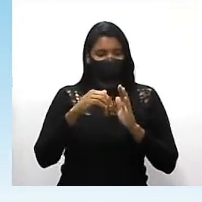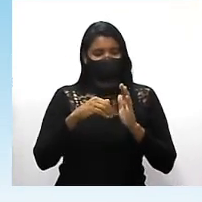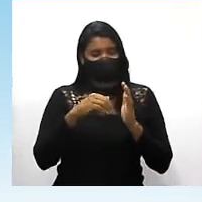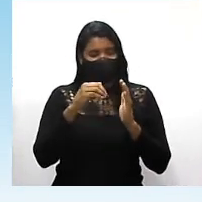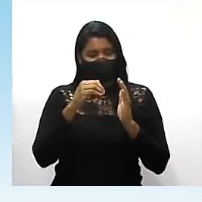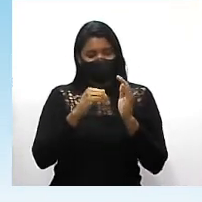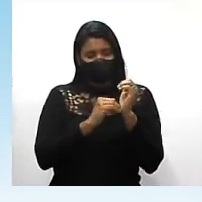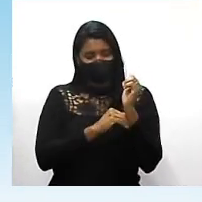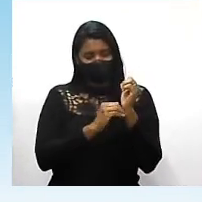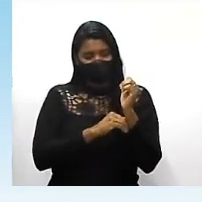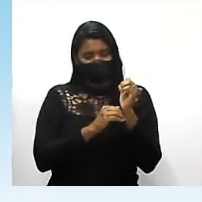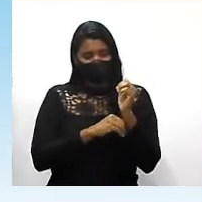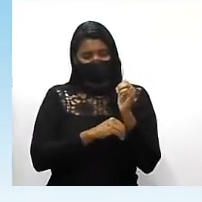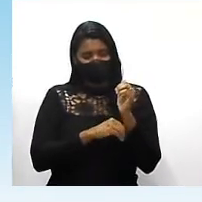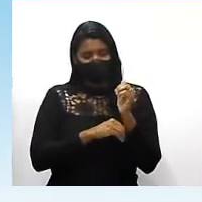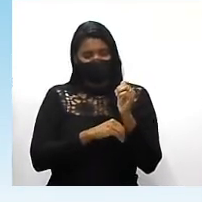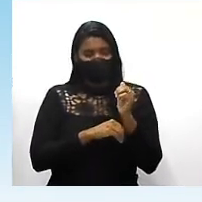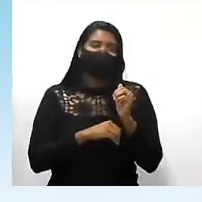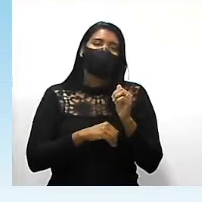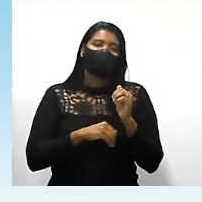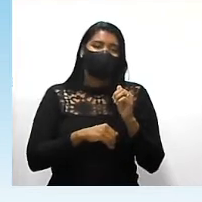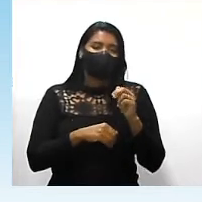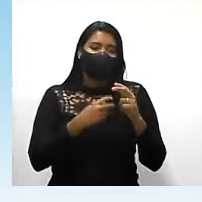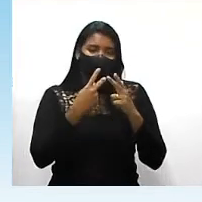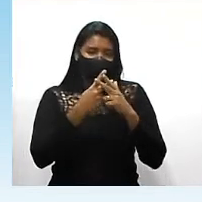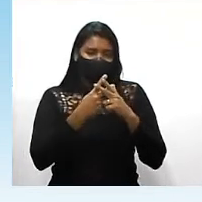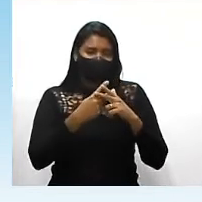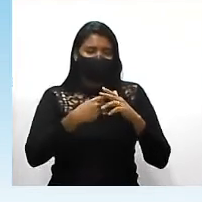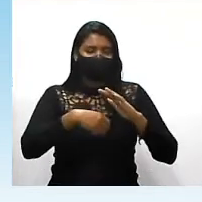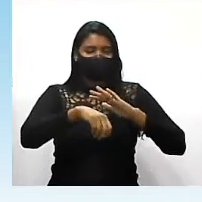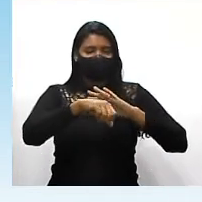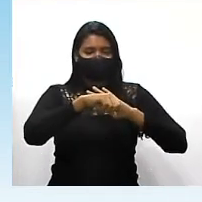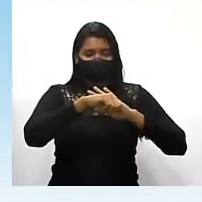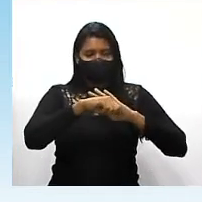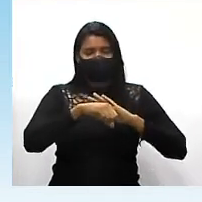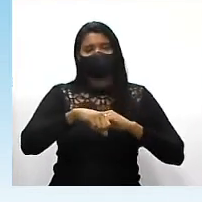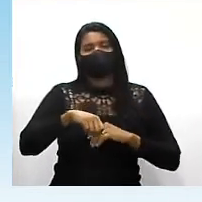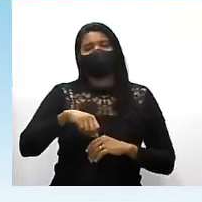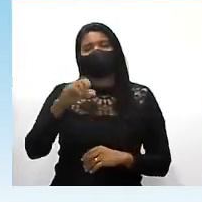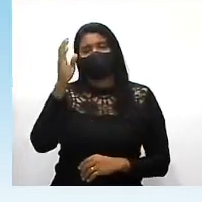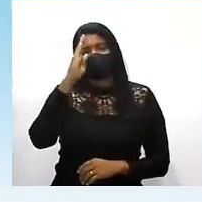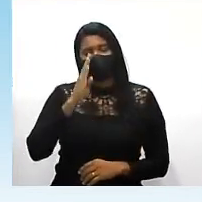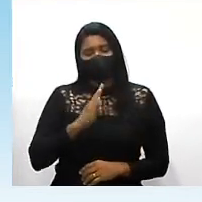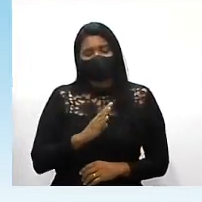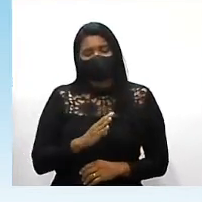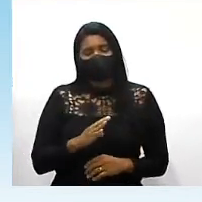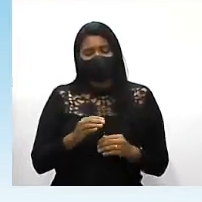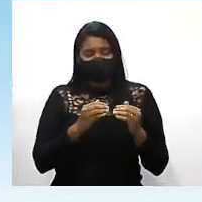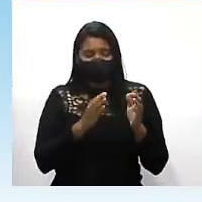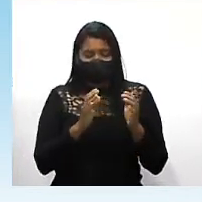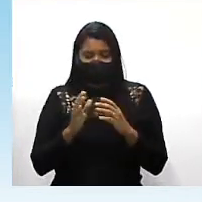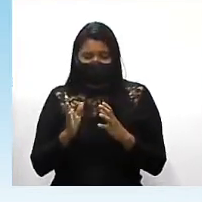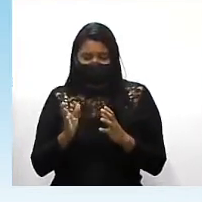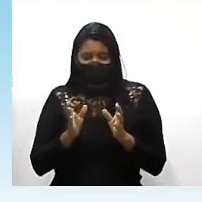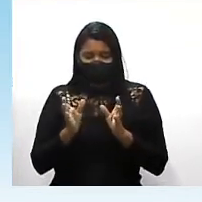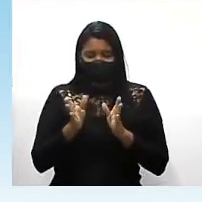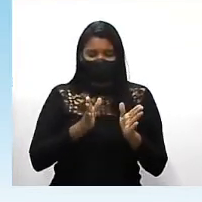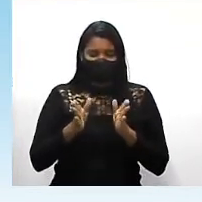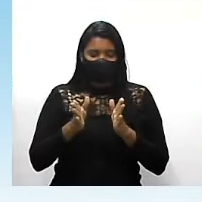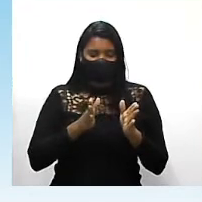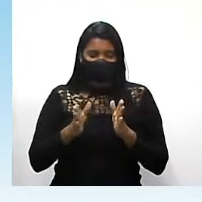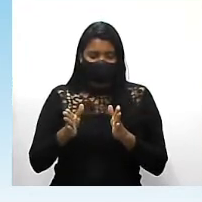Brasileiro, ok? Vejam como a discussão ela é abrangente em relação a esse